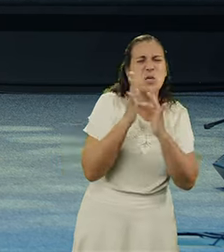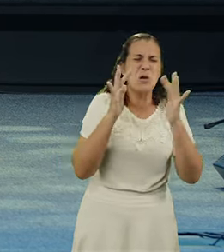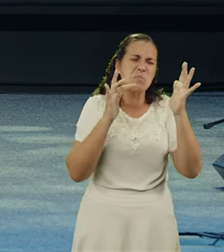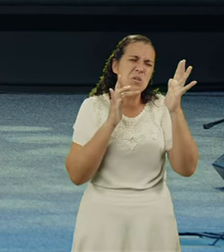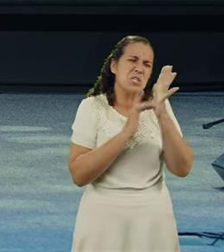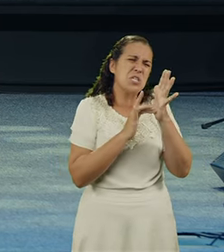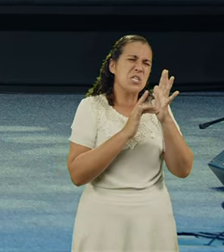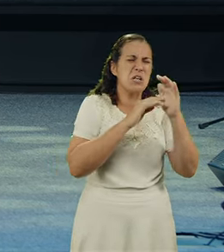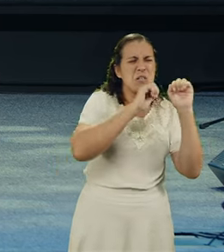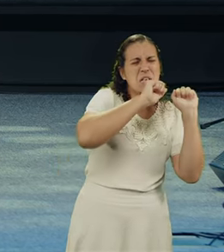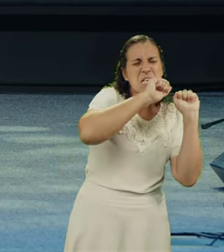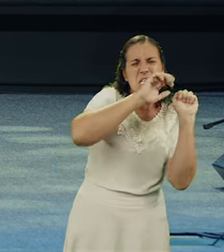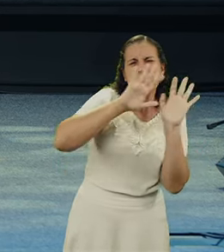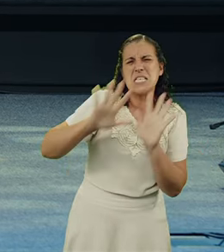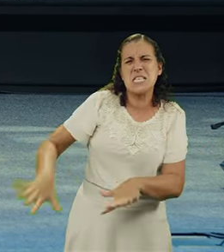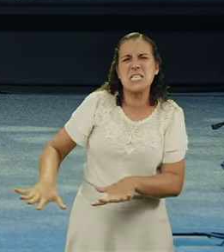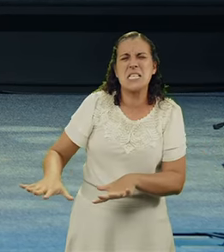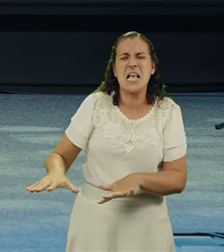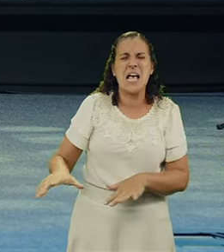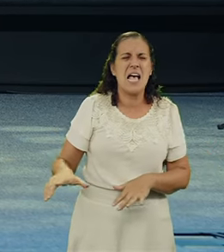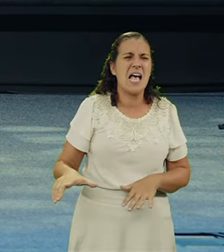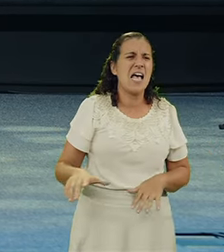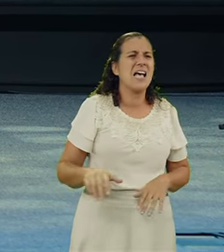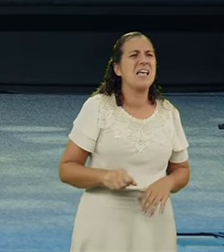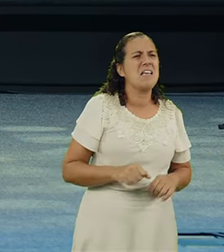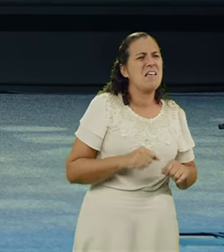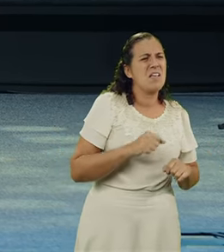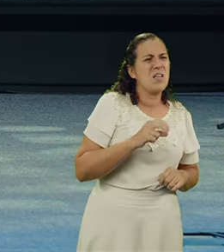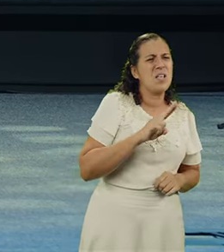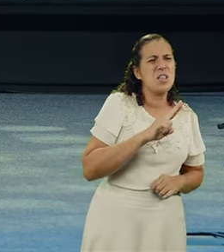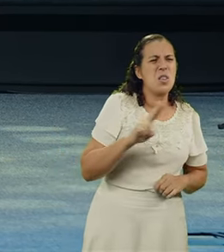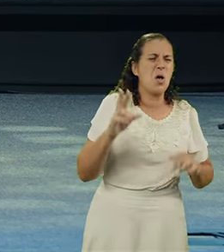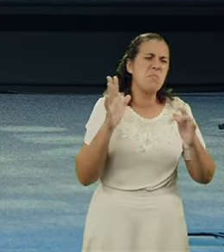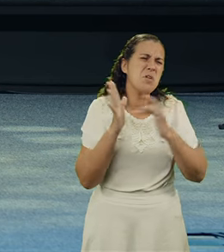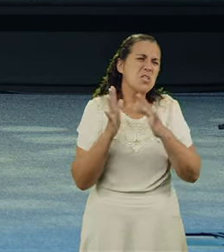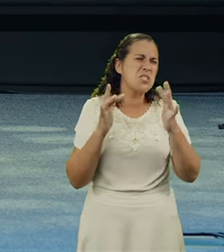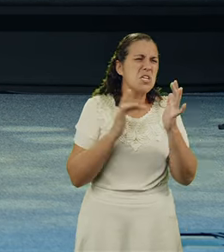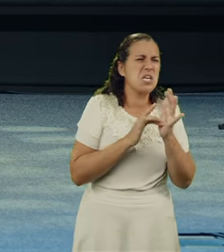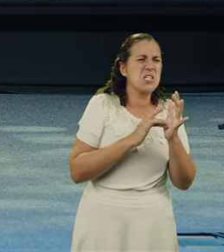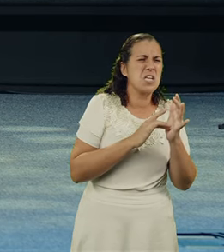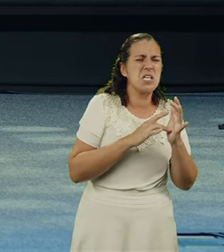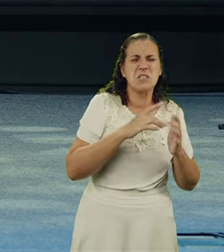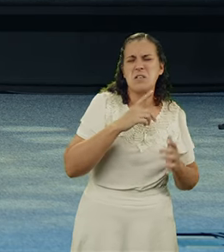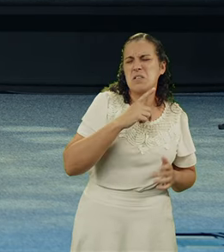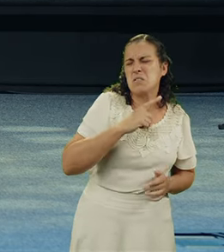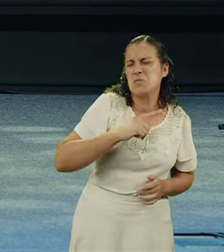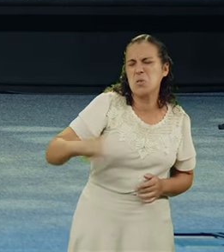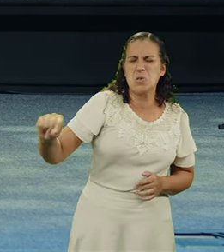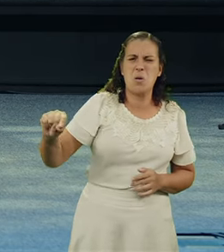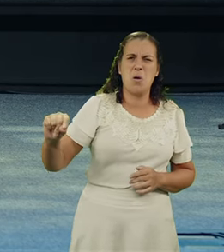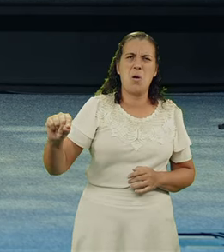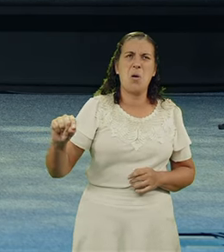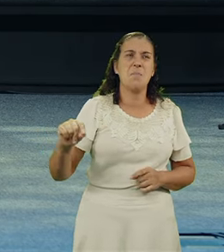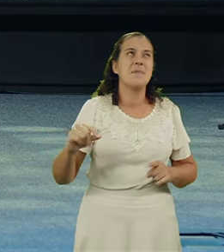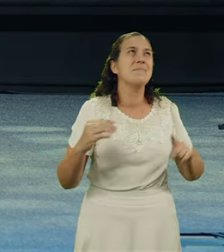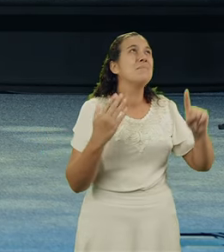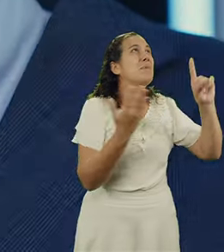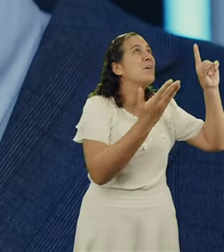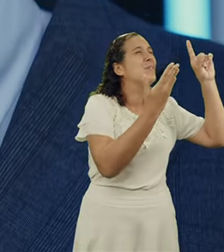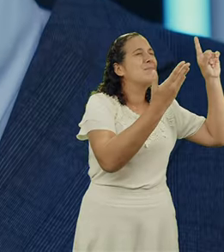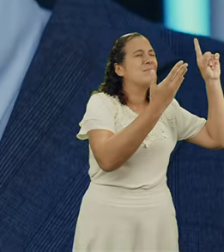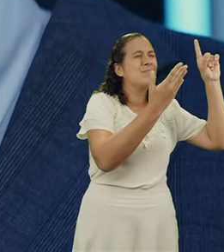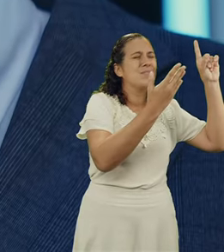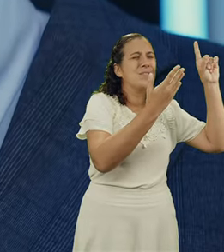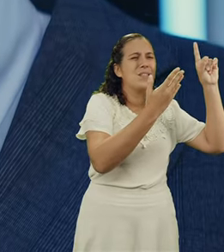sai miséria, em nome de Jesus, vai embora, vai para longe, não volte mais. Meu Deus,